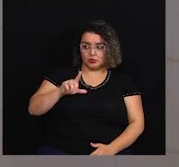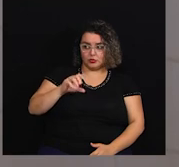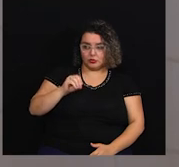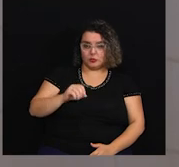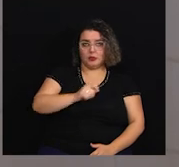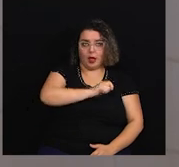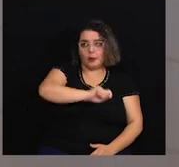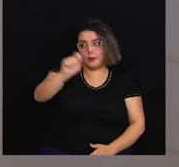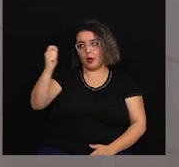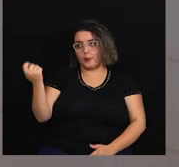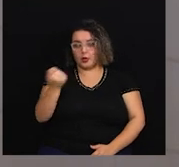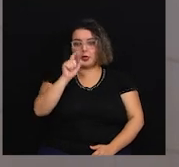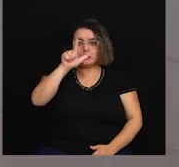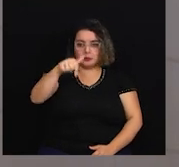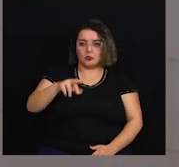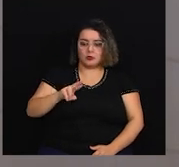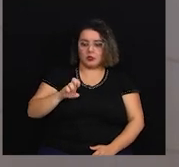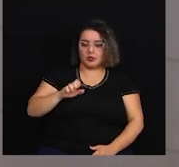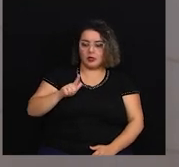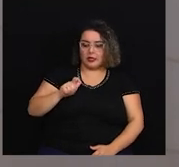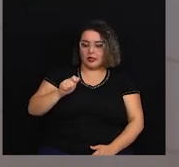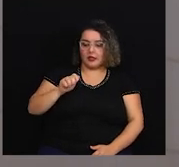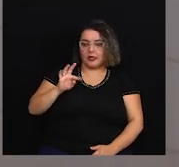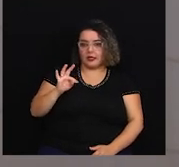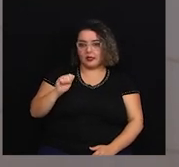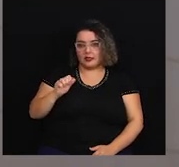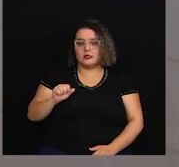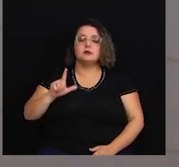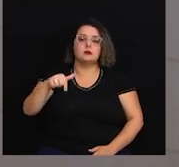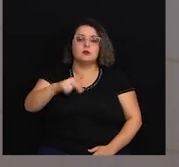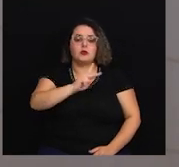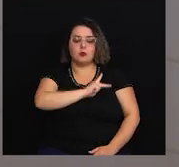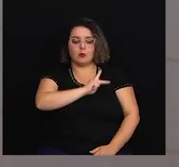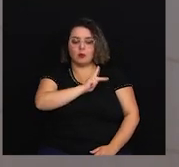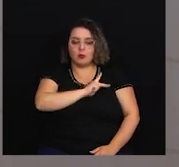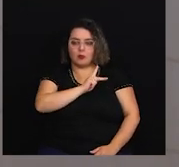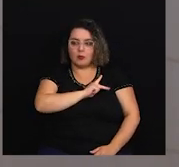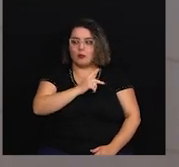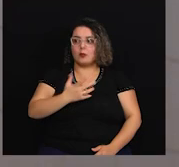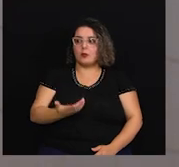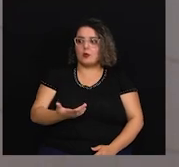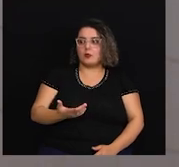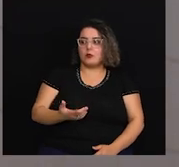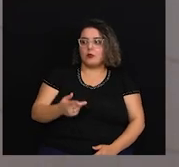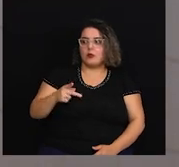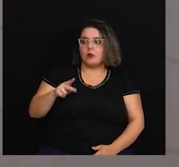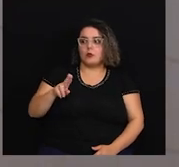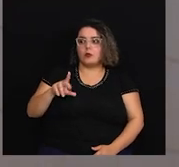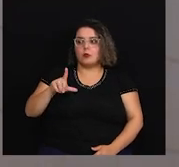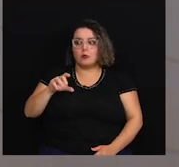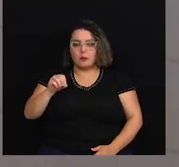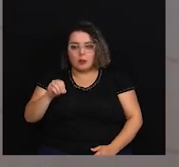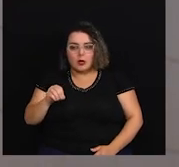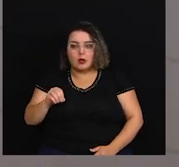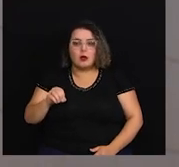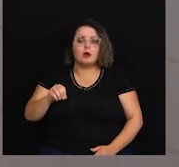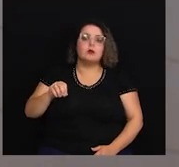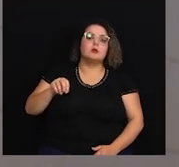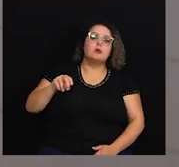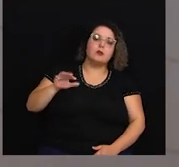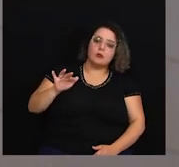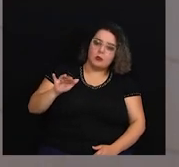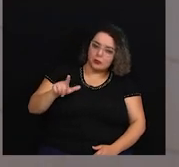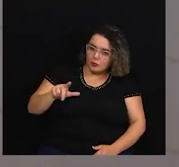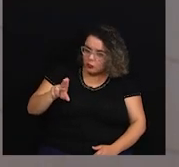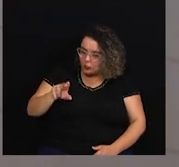Campinas depois ficou regata aí eu fui para o Palmeiras jogo do Palmeiras com o Paulinho Villas Bôas começo Felipe e